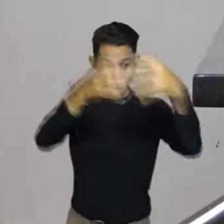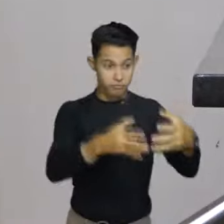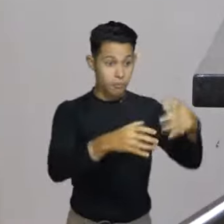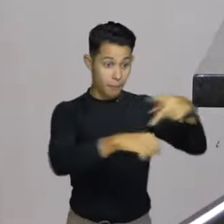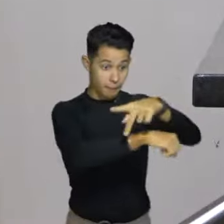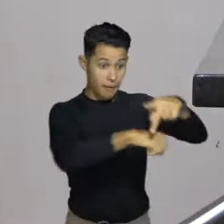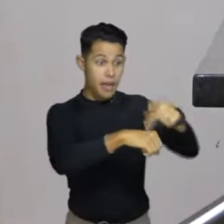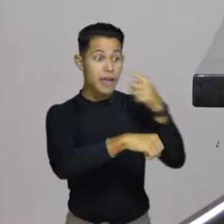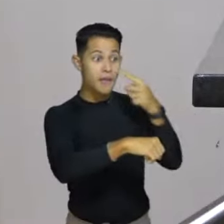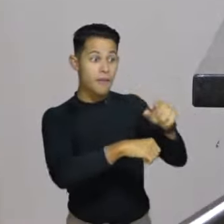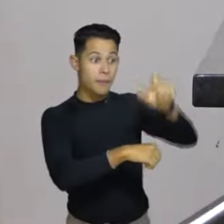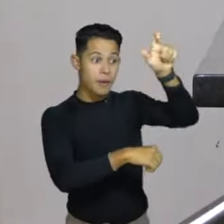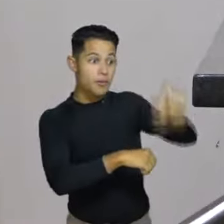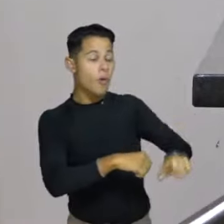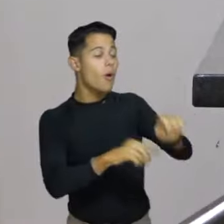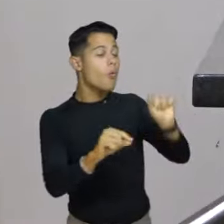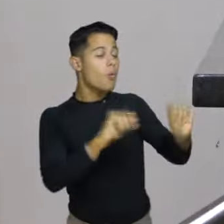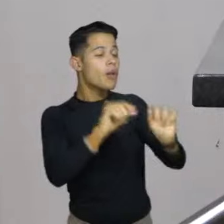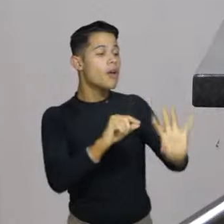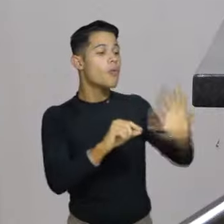faz com quem faz